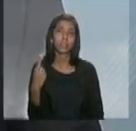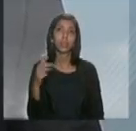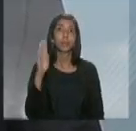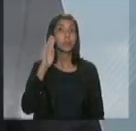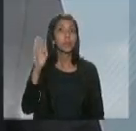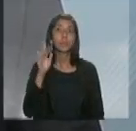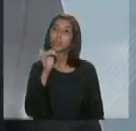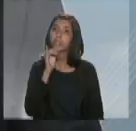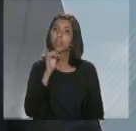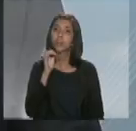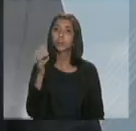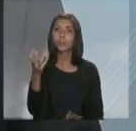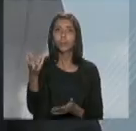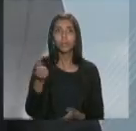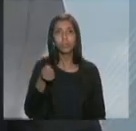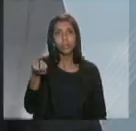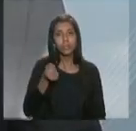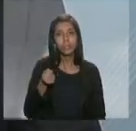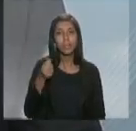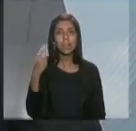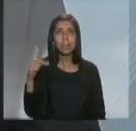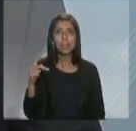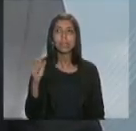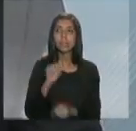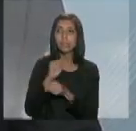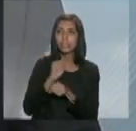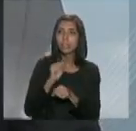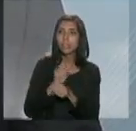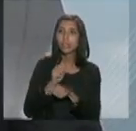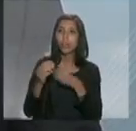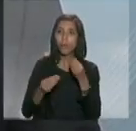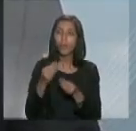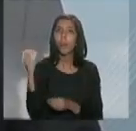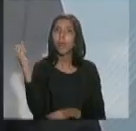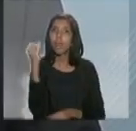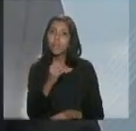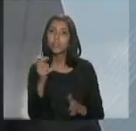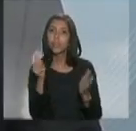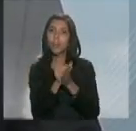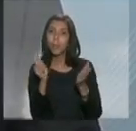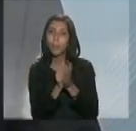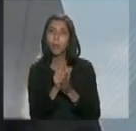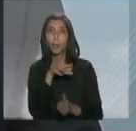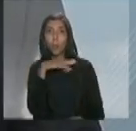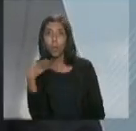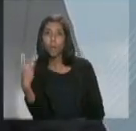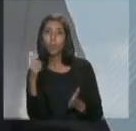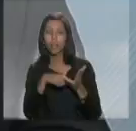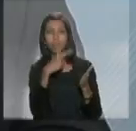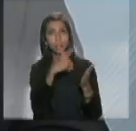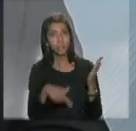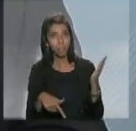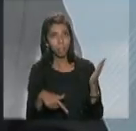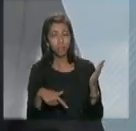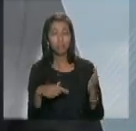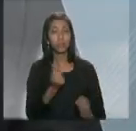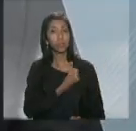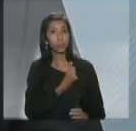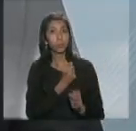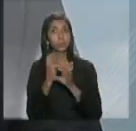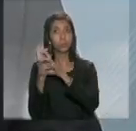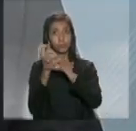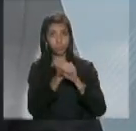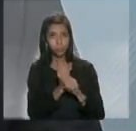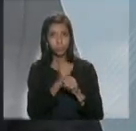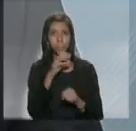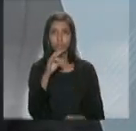Você, principalmente em casos de pensionistas, você fica dependente da comunicação de óbito para suscitar aquele pagamento. No caso de cruzamento de base de dados,